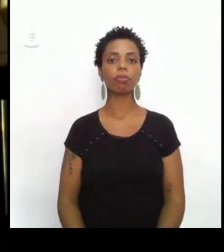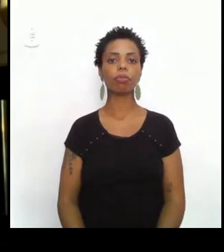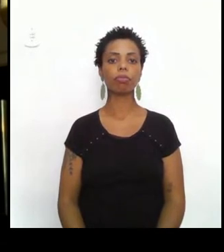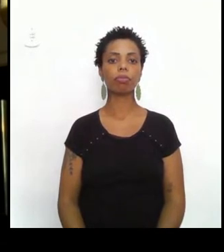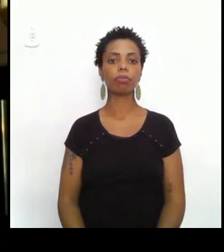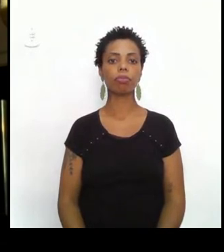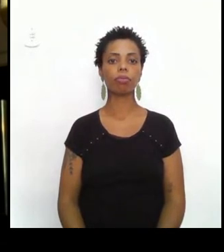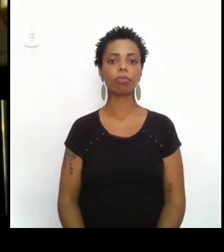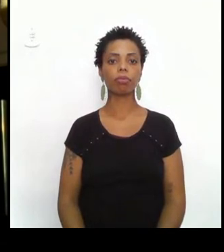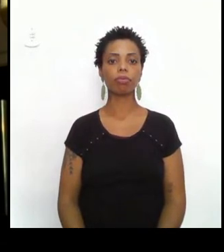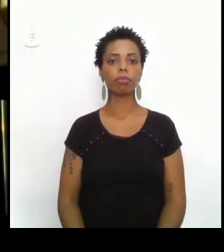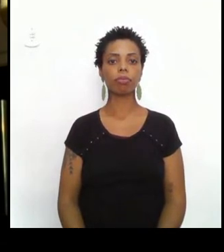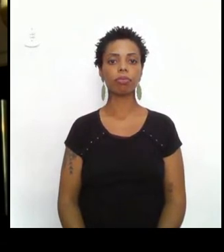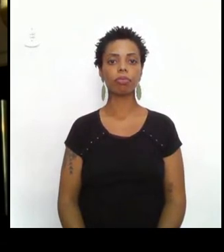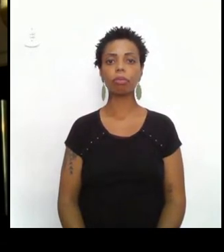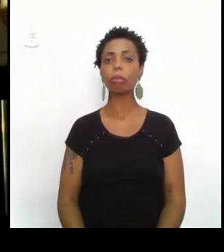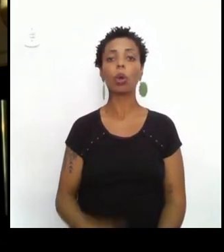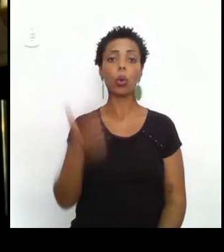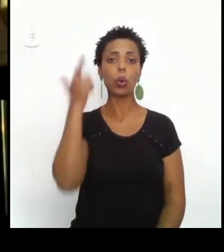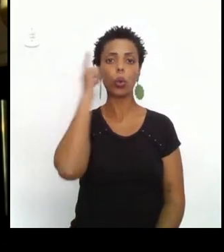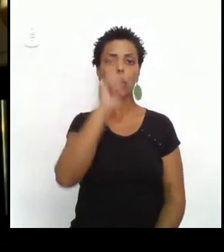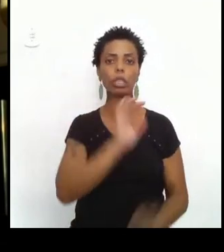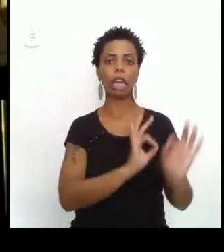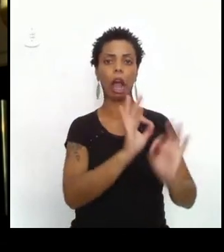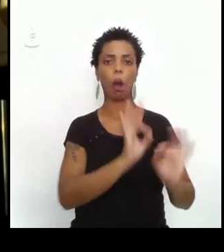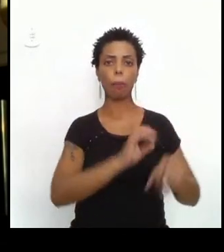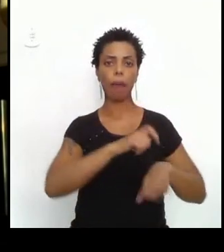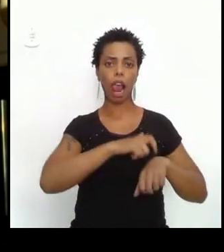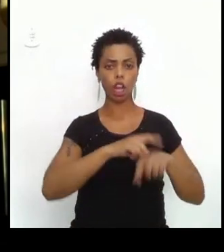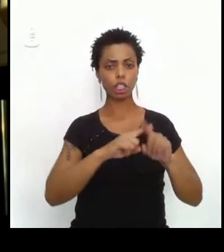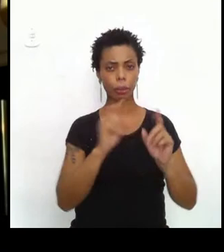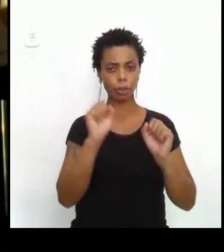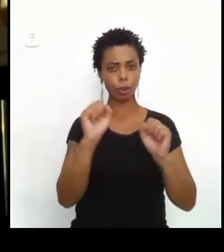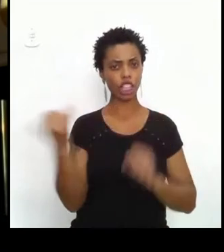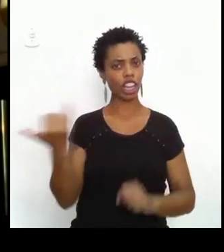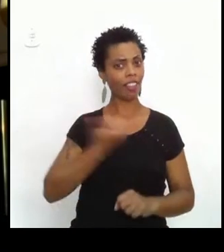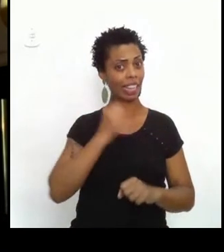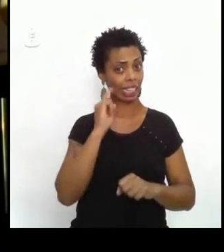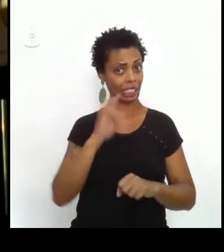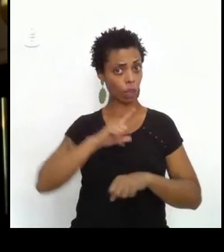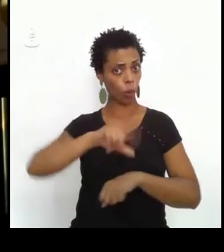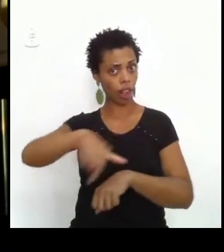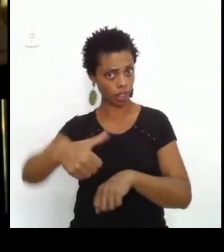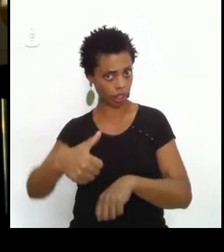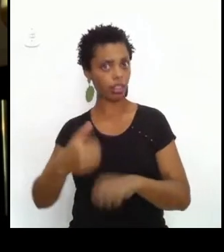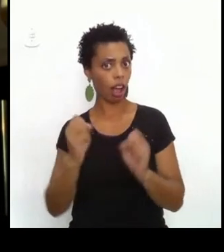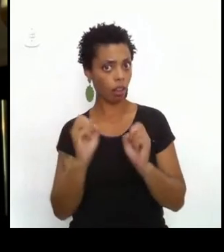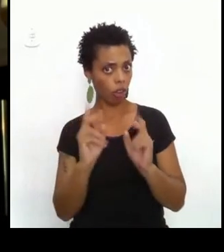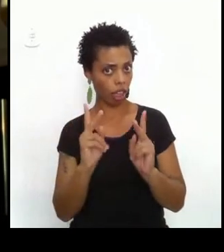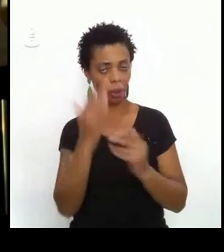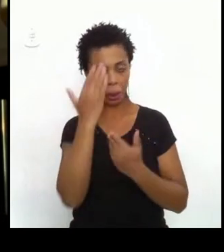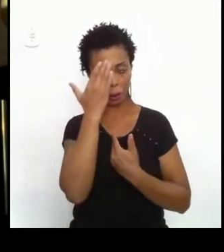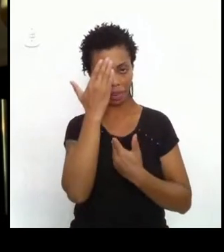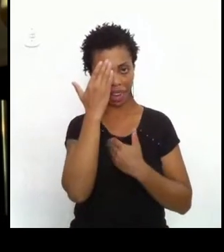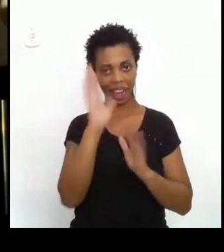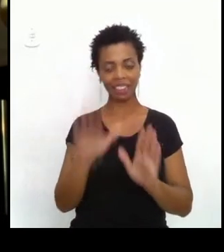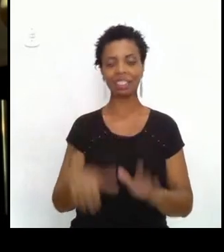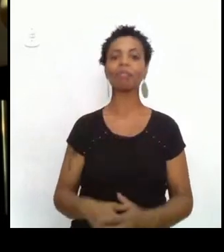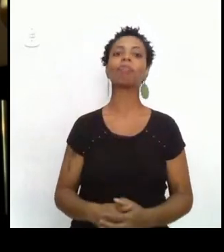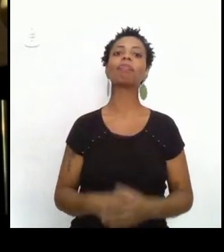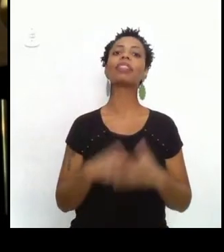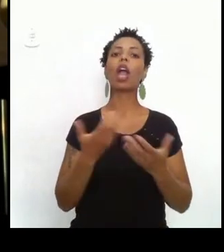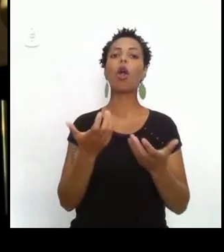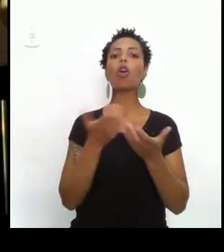time time and every morning and don't we start by saying